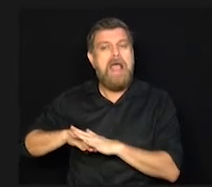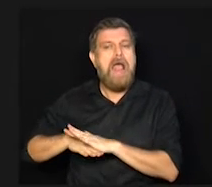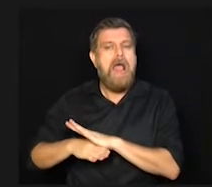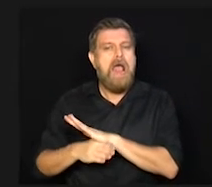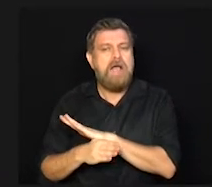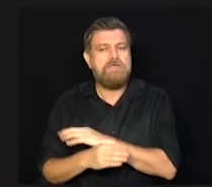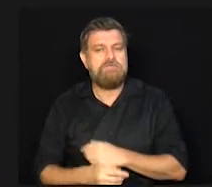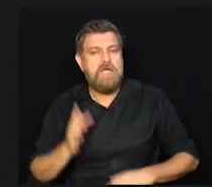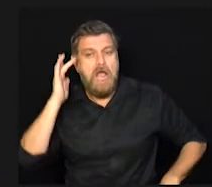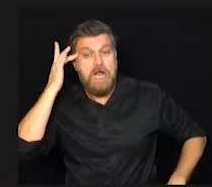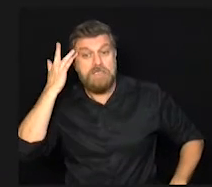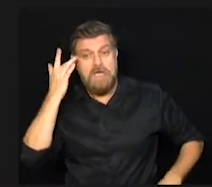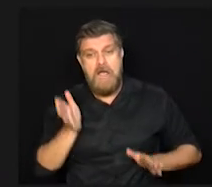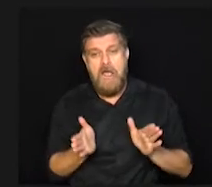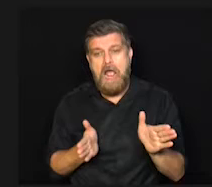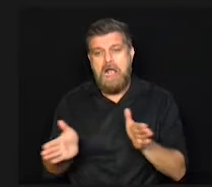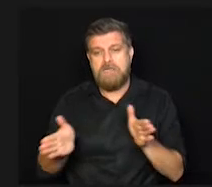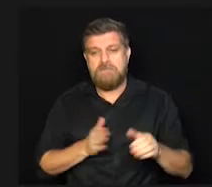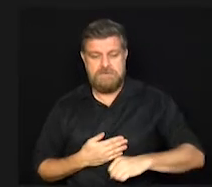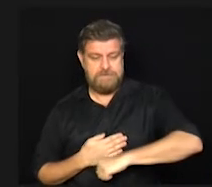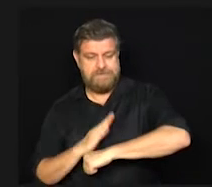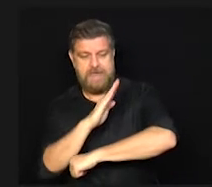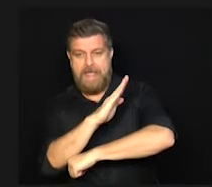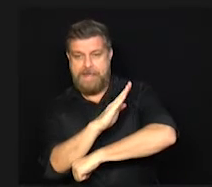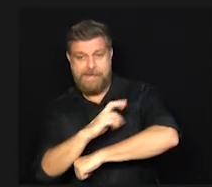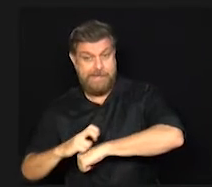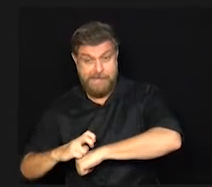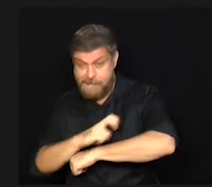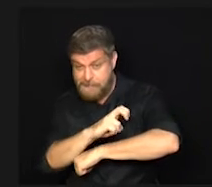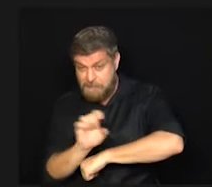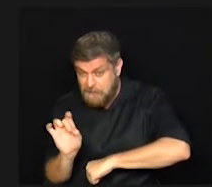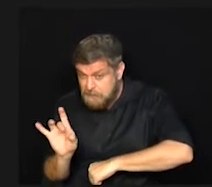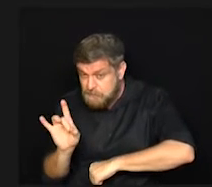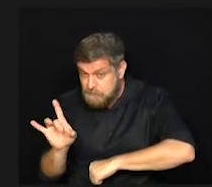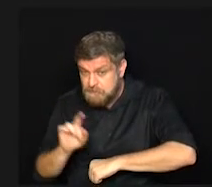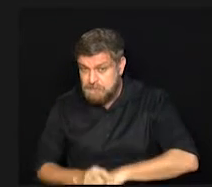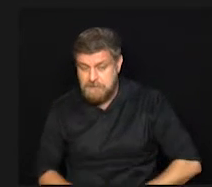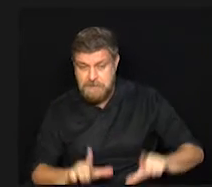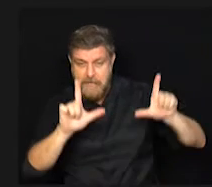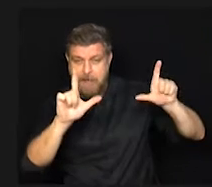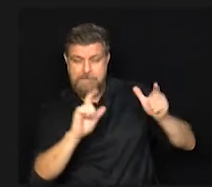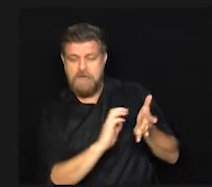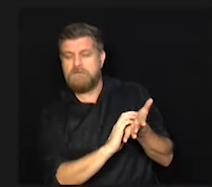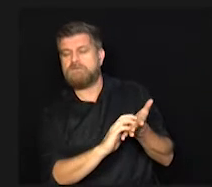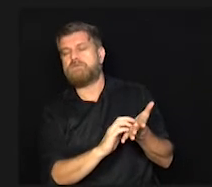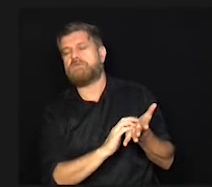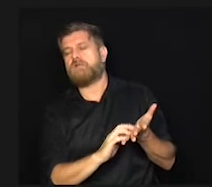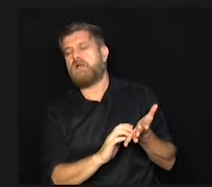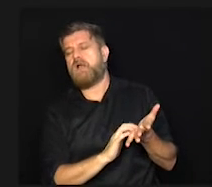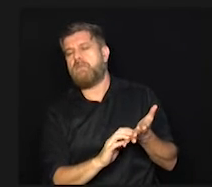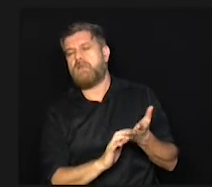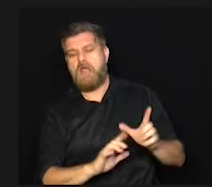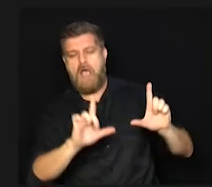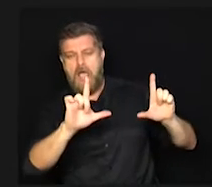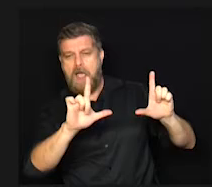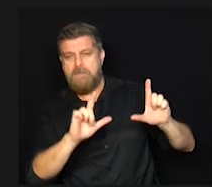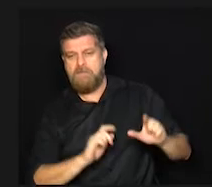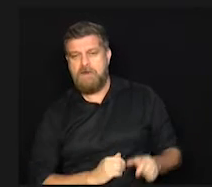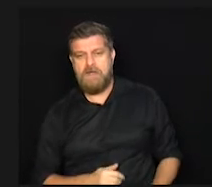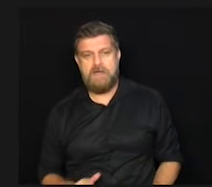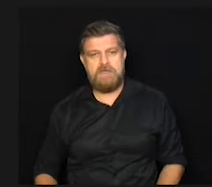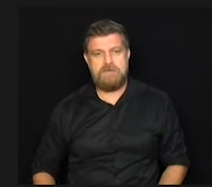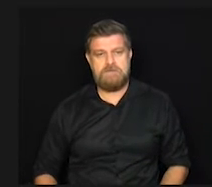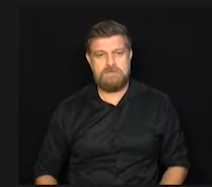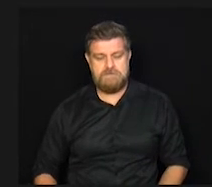a achar que a acessibilidade é só a rampa, a placa em braille, a placa preferencial num caixa